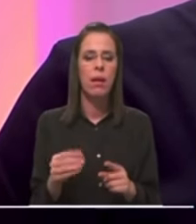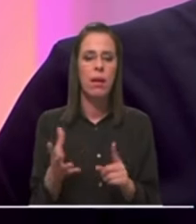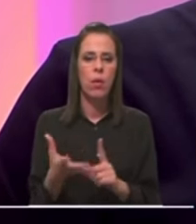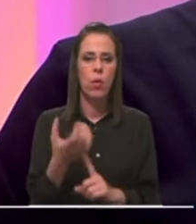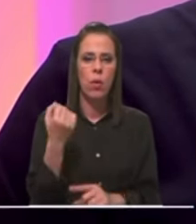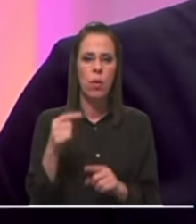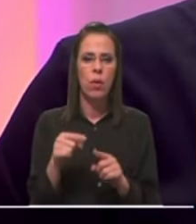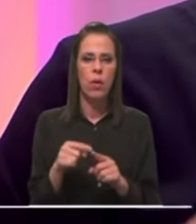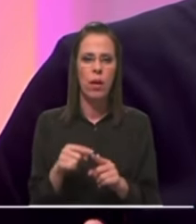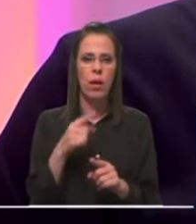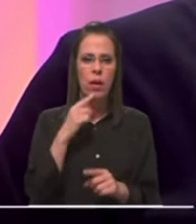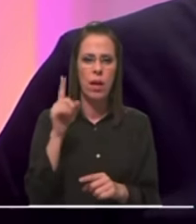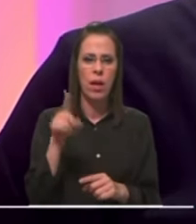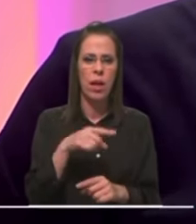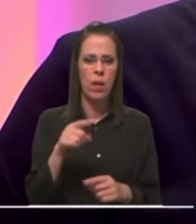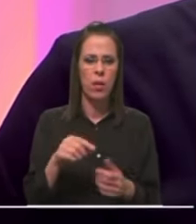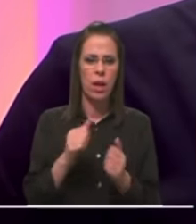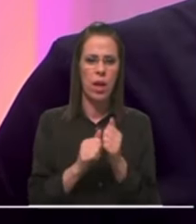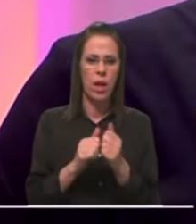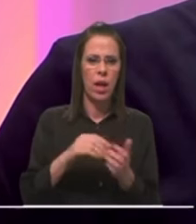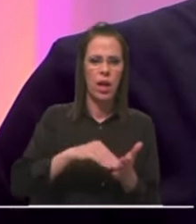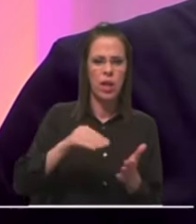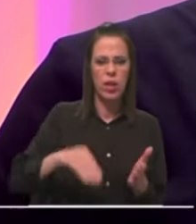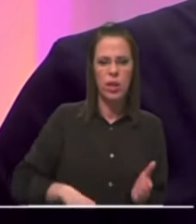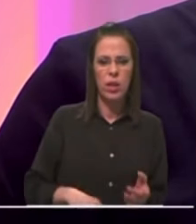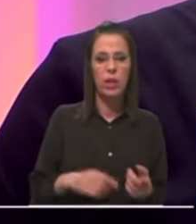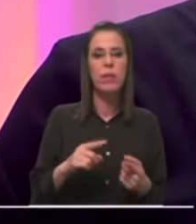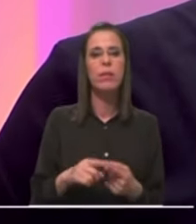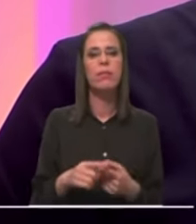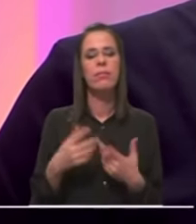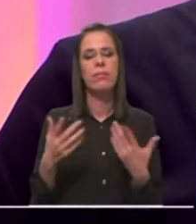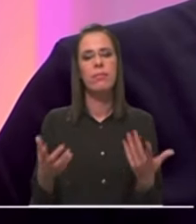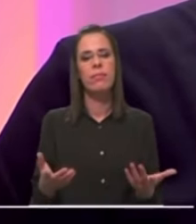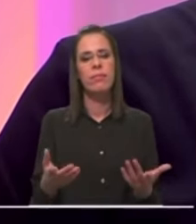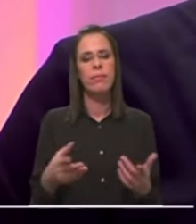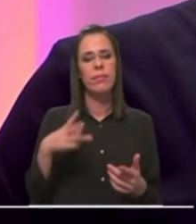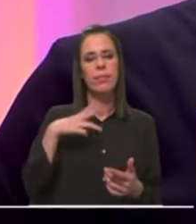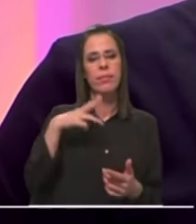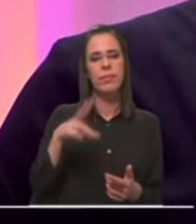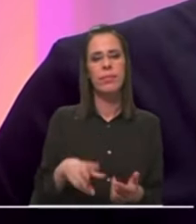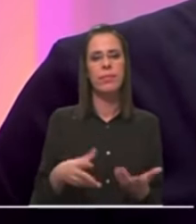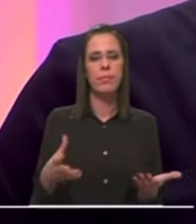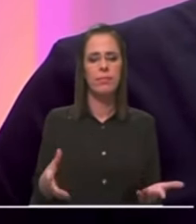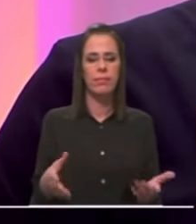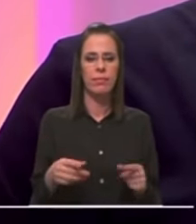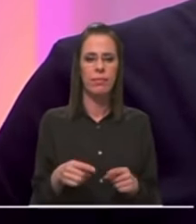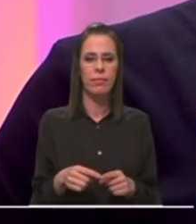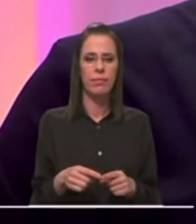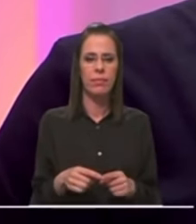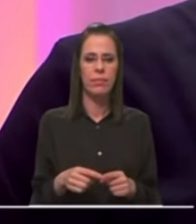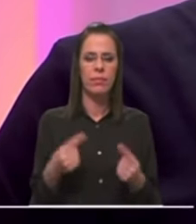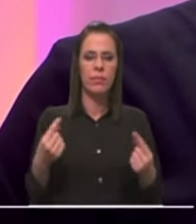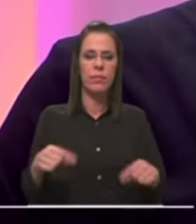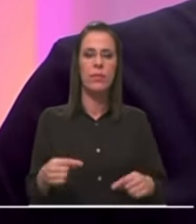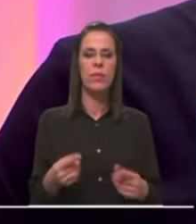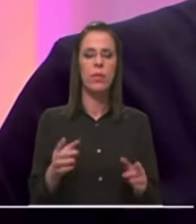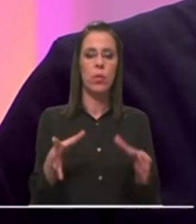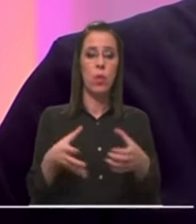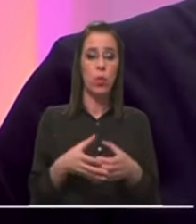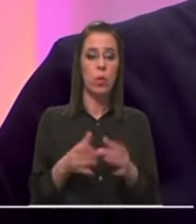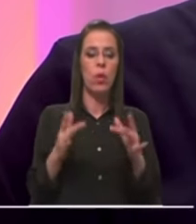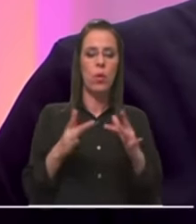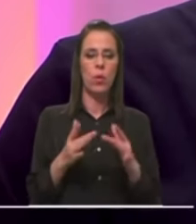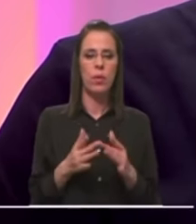conseguirem anular registos e e em Portugal e existirem um conjunto de